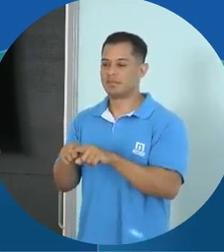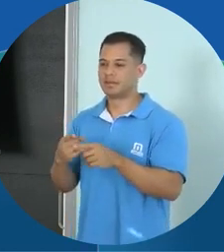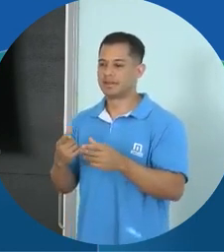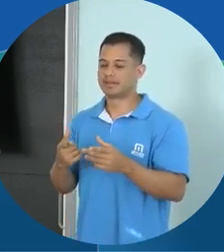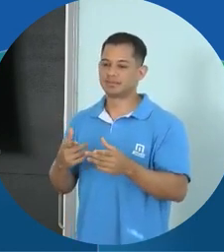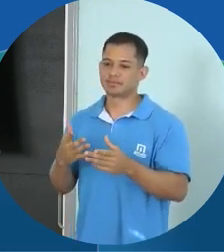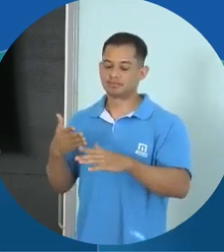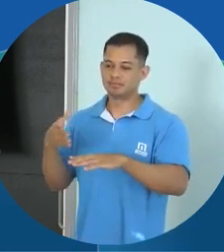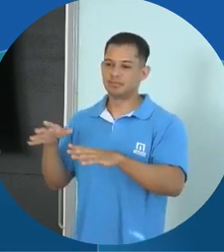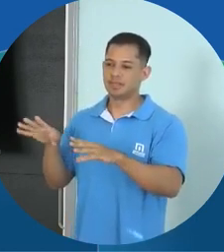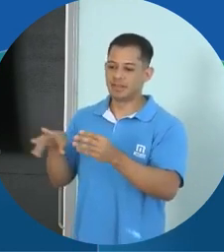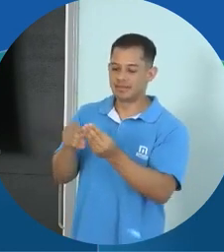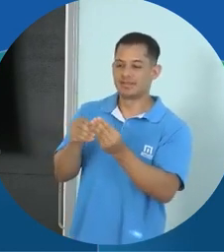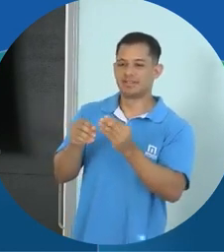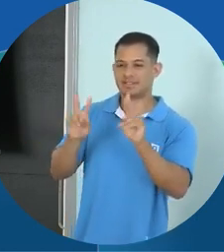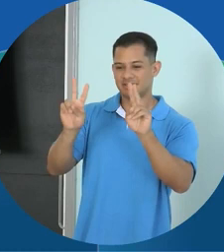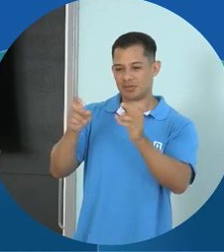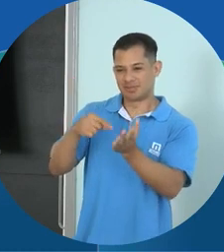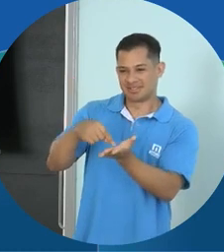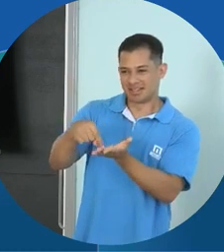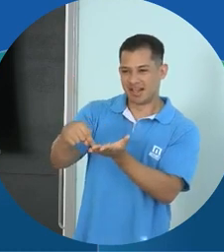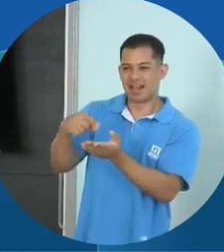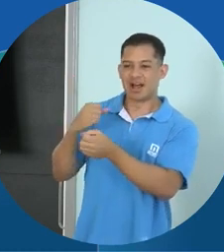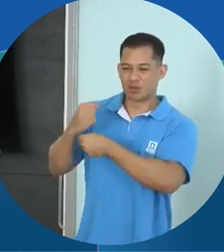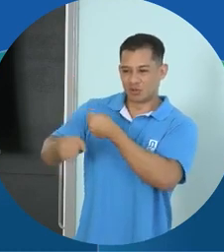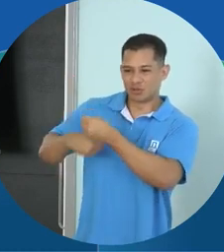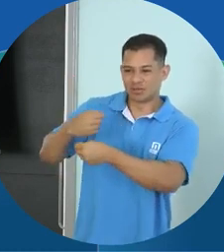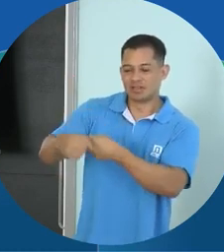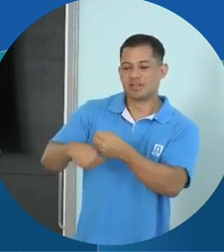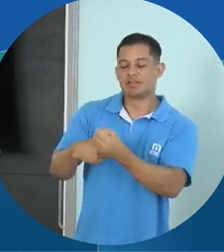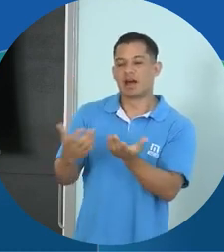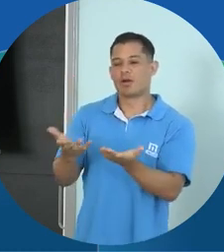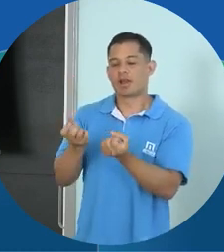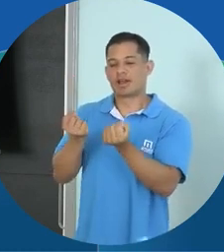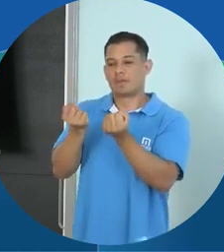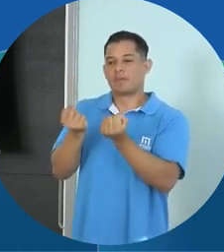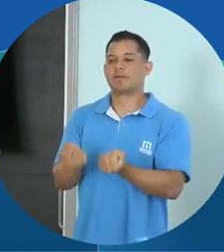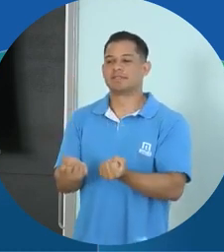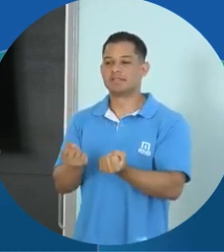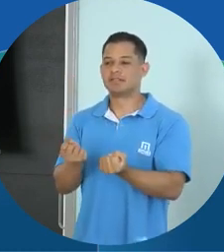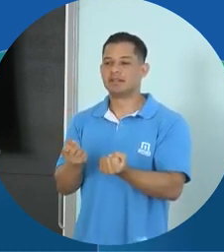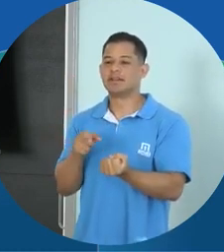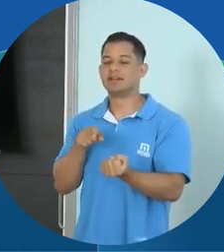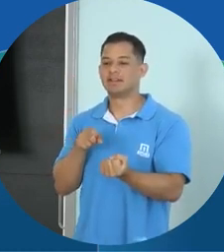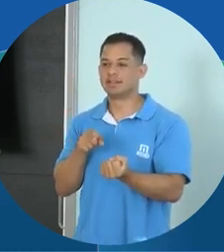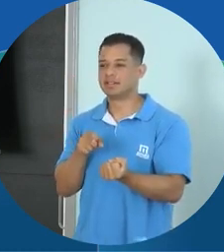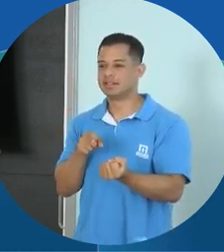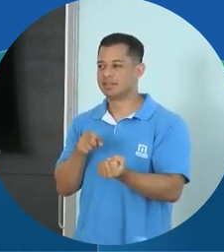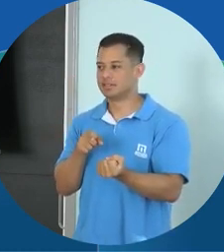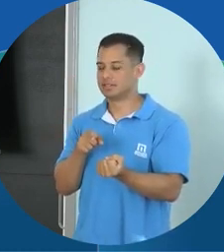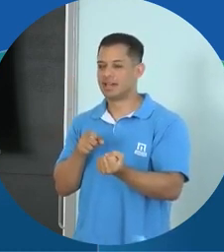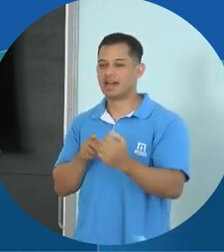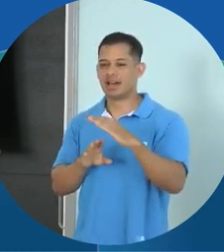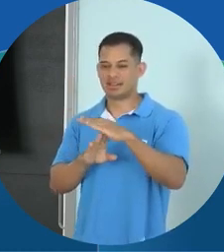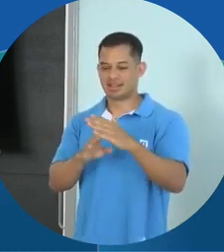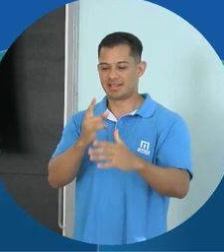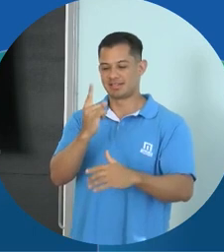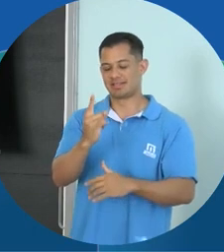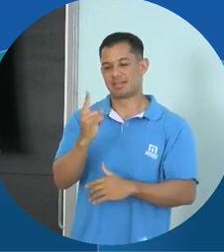ao longo dos anos, essa capacidade de carga hoje a gente já está projetando até